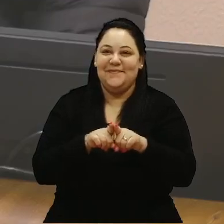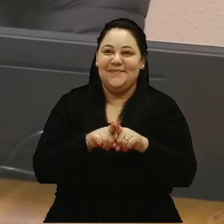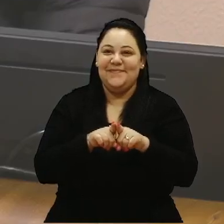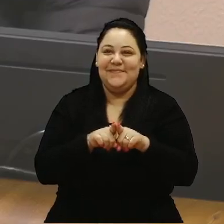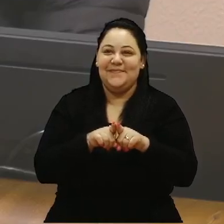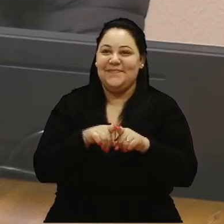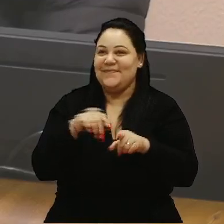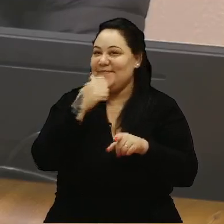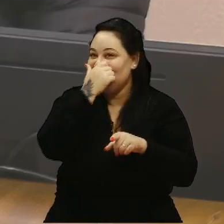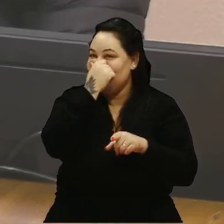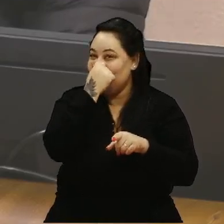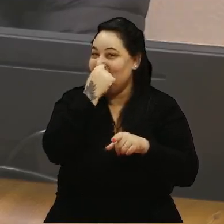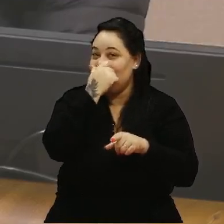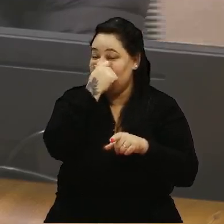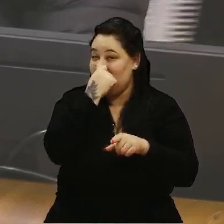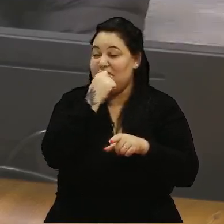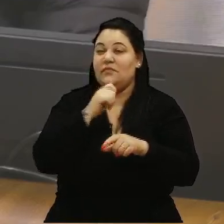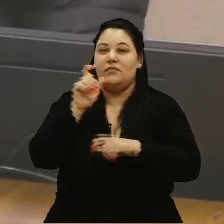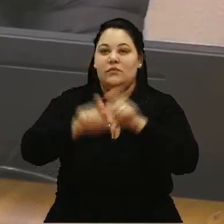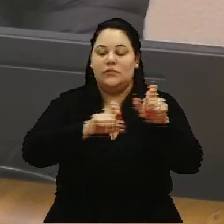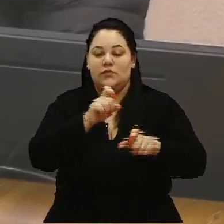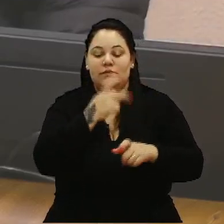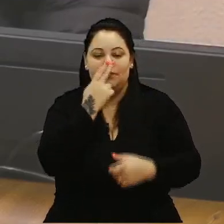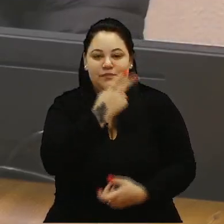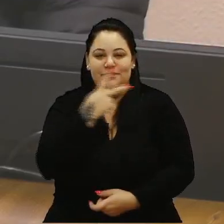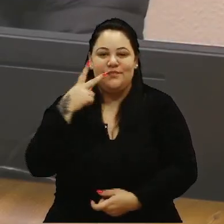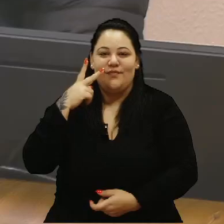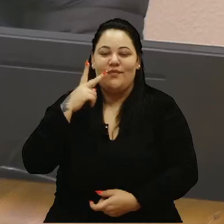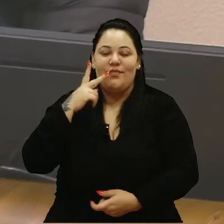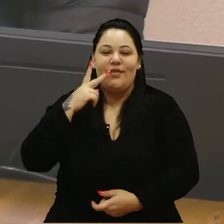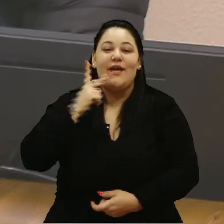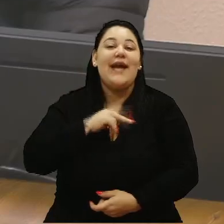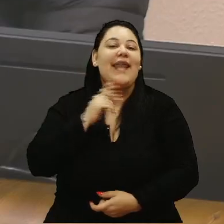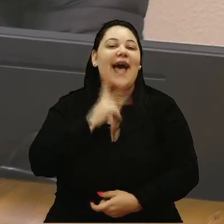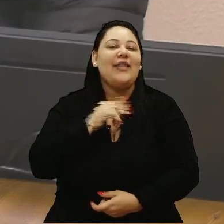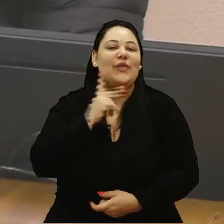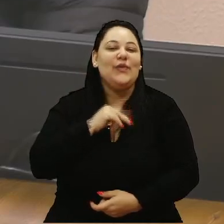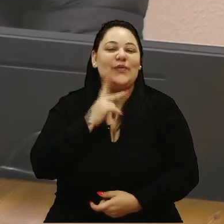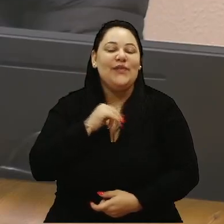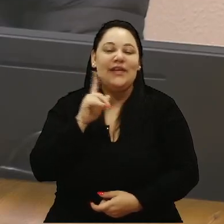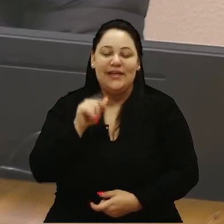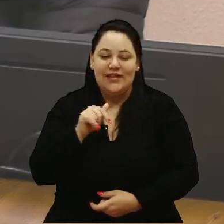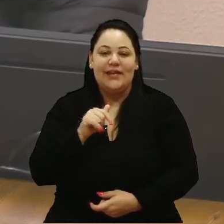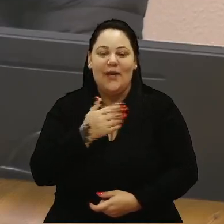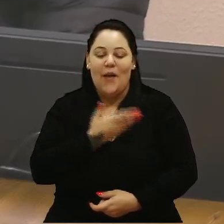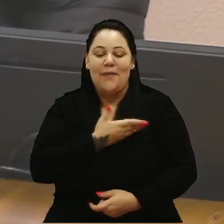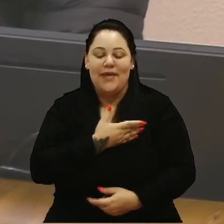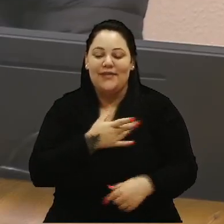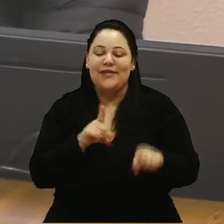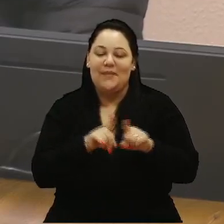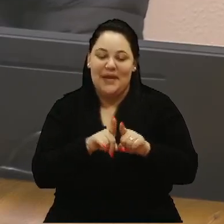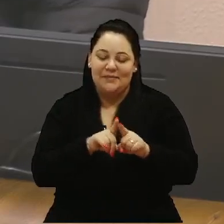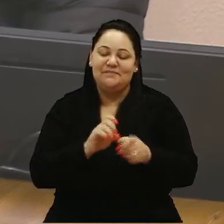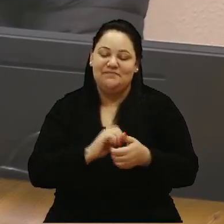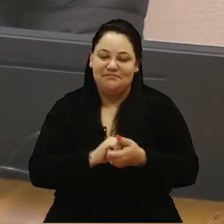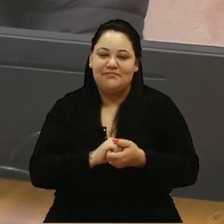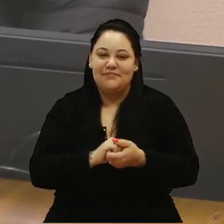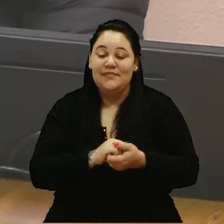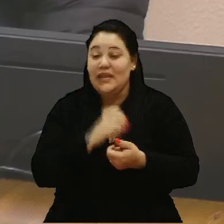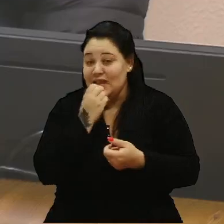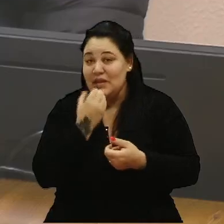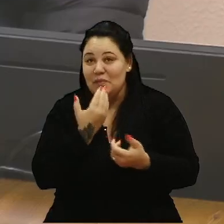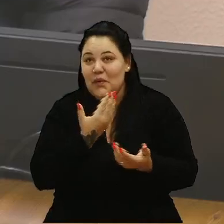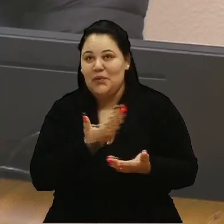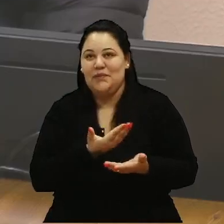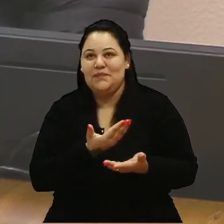dias e também fico muito feliz que vem o vereador Renato, que é um camarada também que é na mesma linha de trabalho, né? Mas eu quero, então, que bom que fiquei